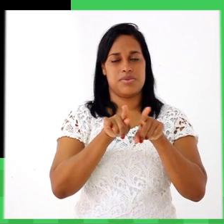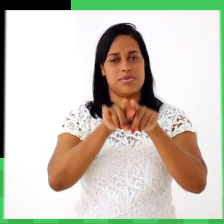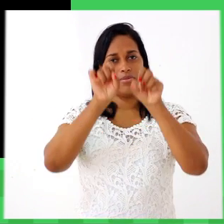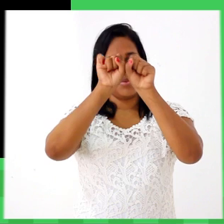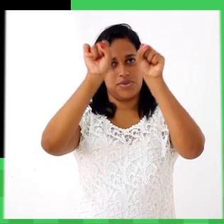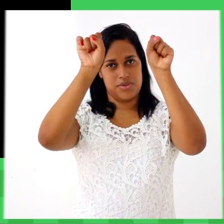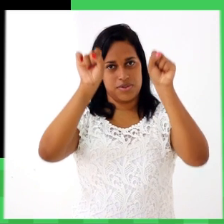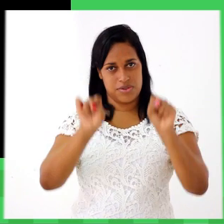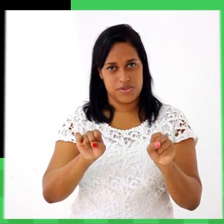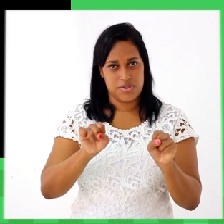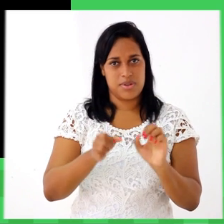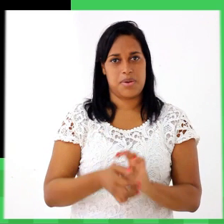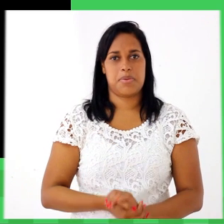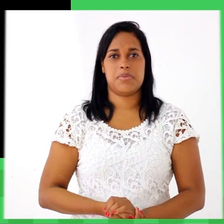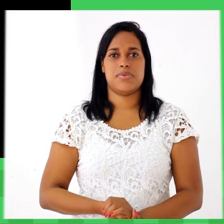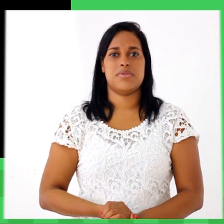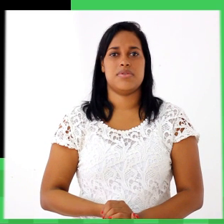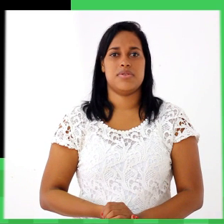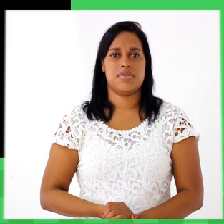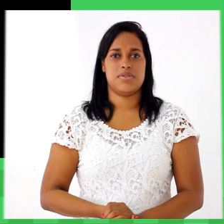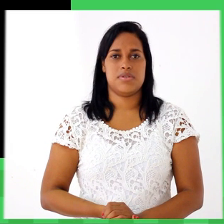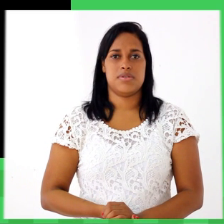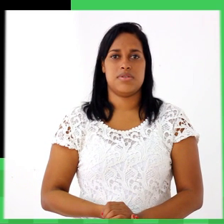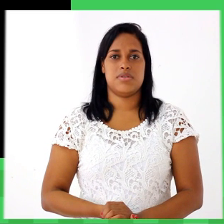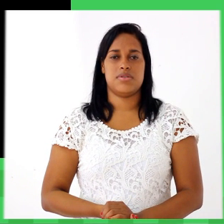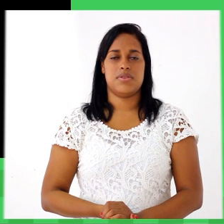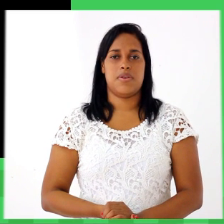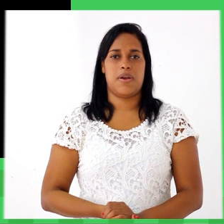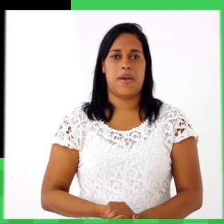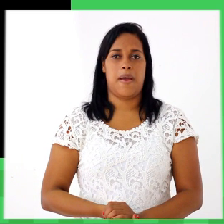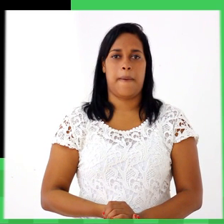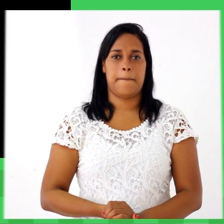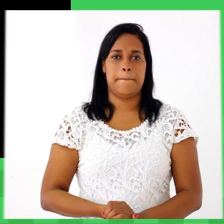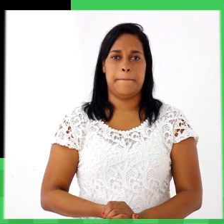sistema simples e com seus